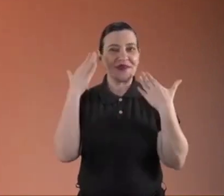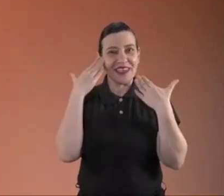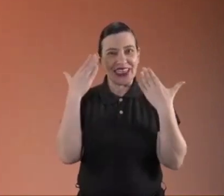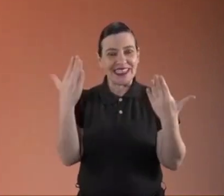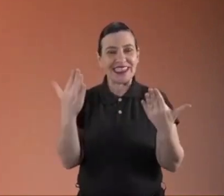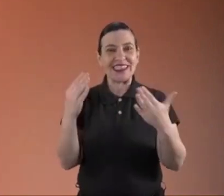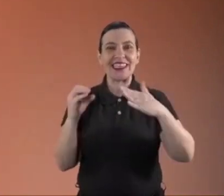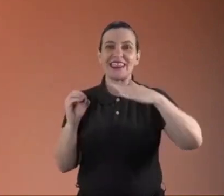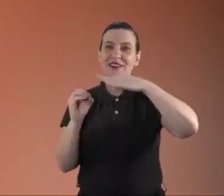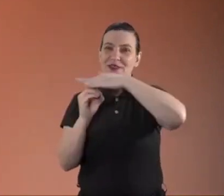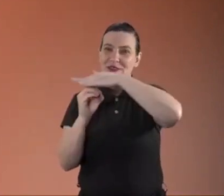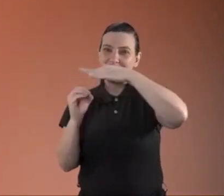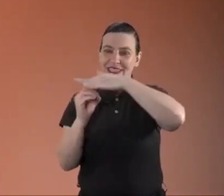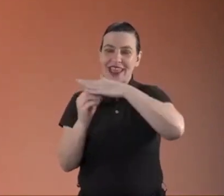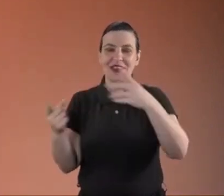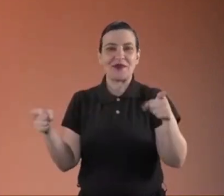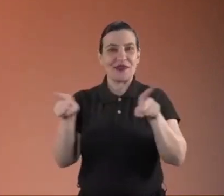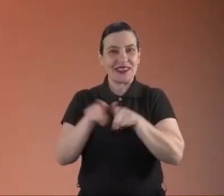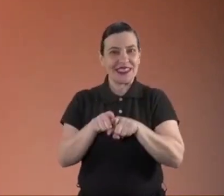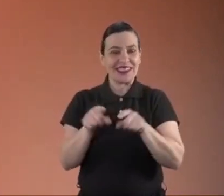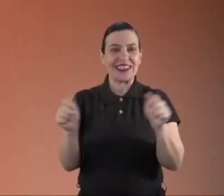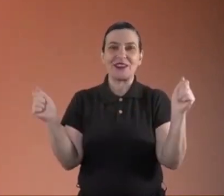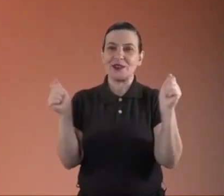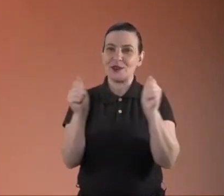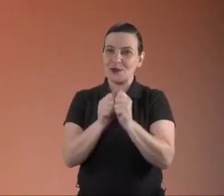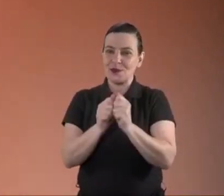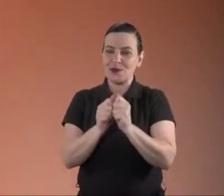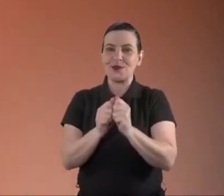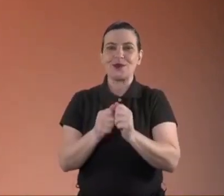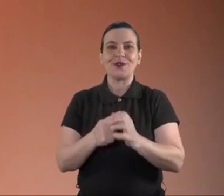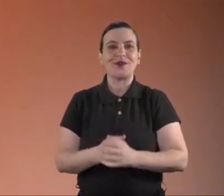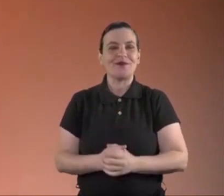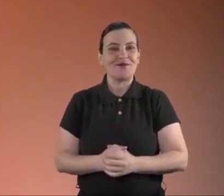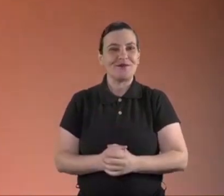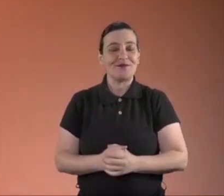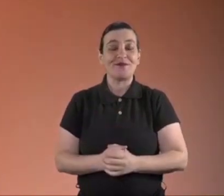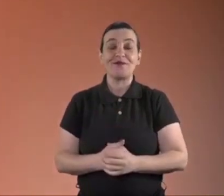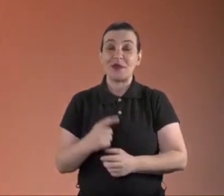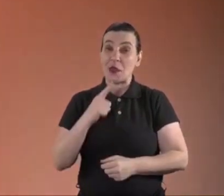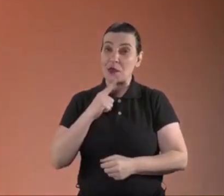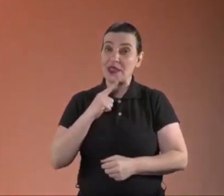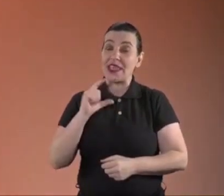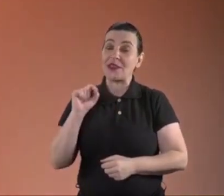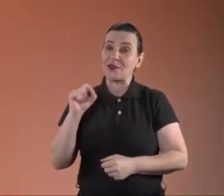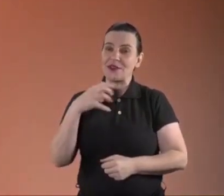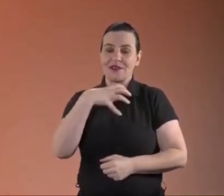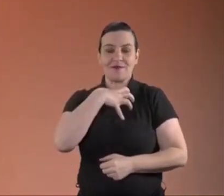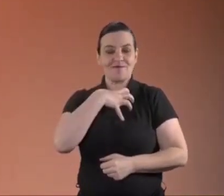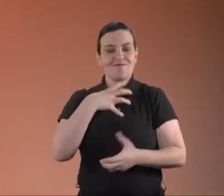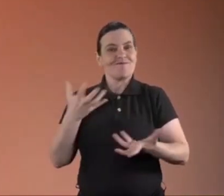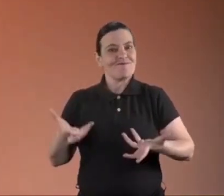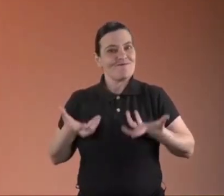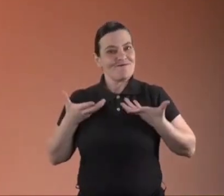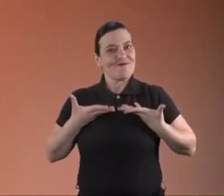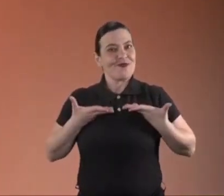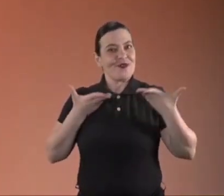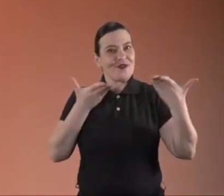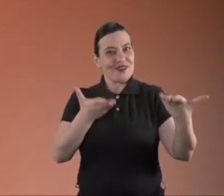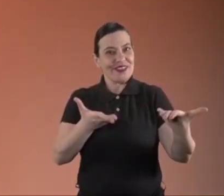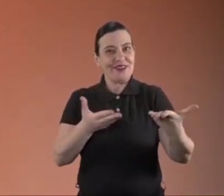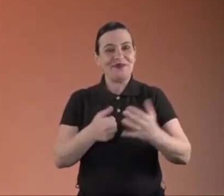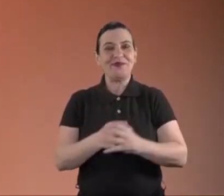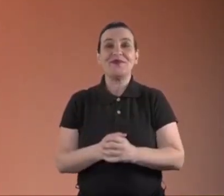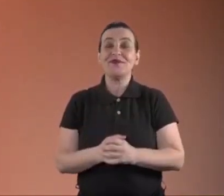a dōTERRA, que a gente, que essa parceria dure muito. Eu tenho, assim, muito orgulho de ter sido convidada para ser